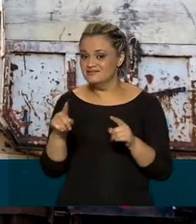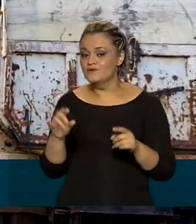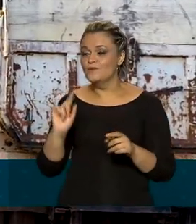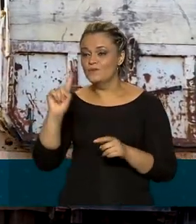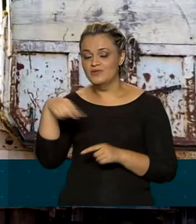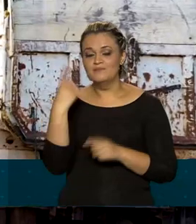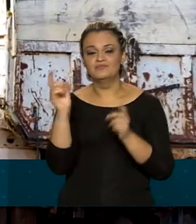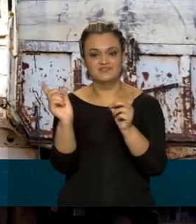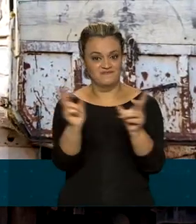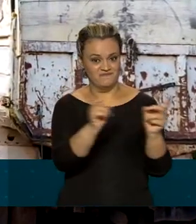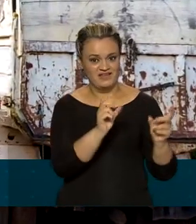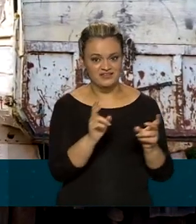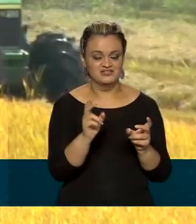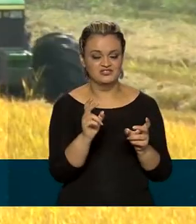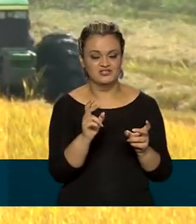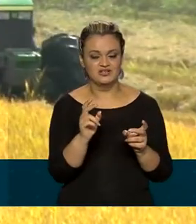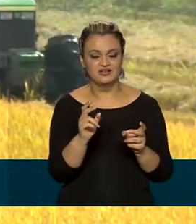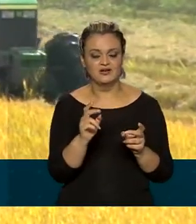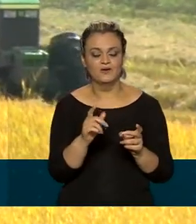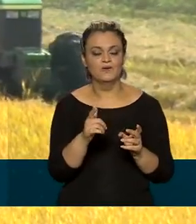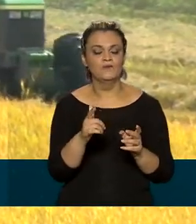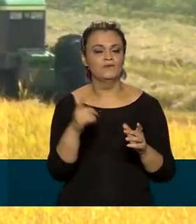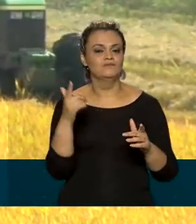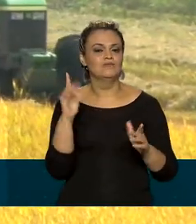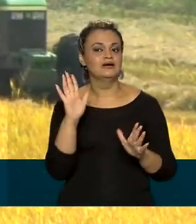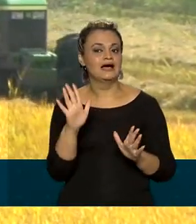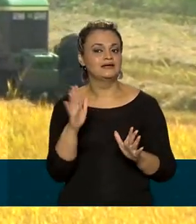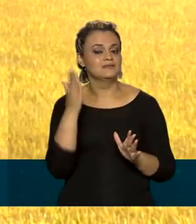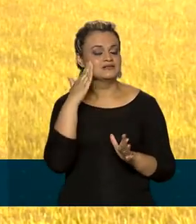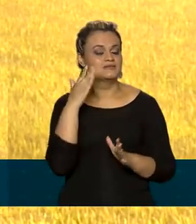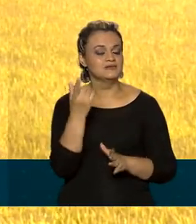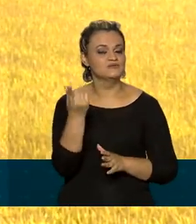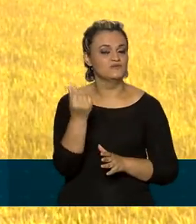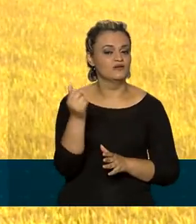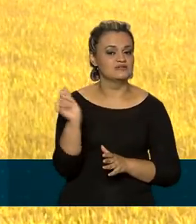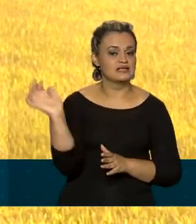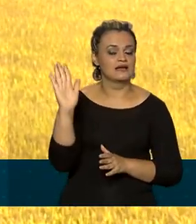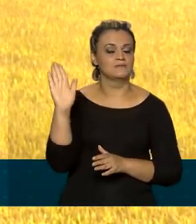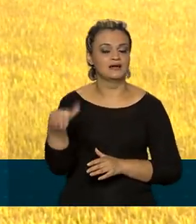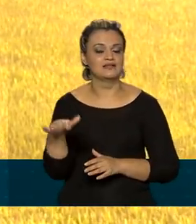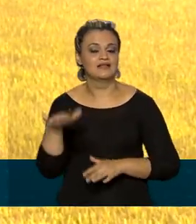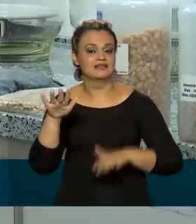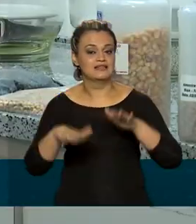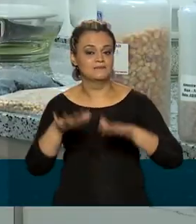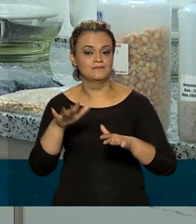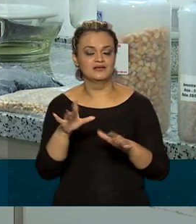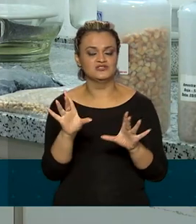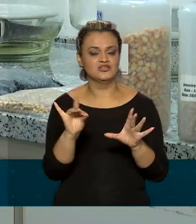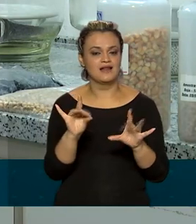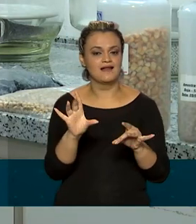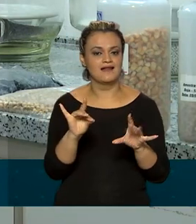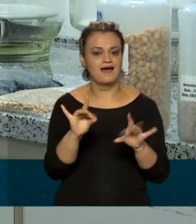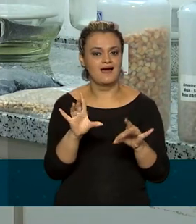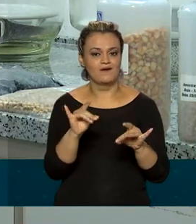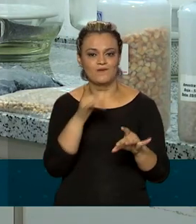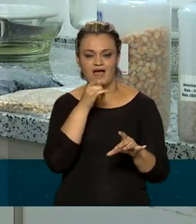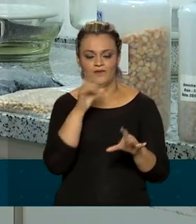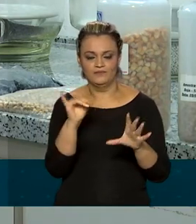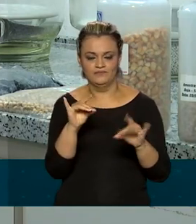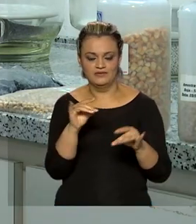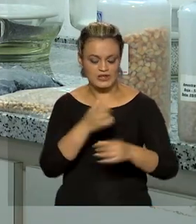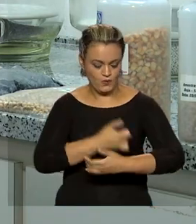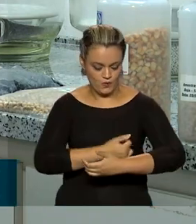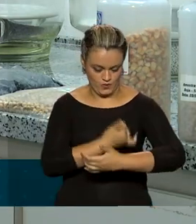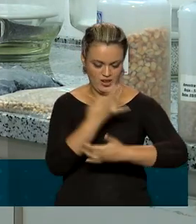comercializar esses produtos, um dos fatores que determinam o preço final é o teor de umidade. Quanto mais úmido o grão,